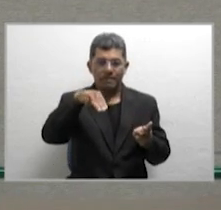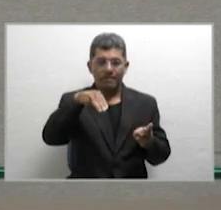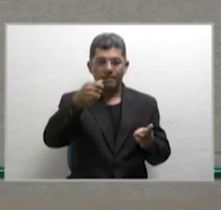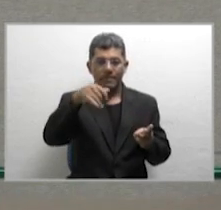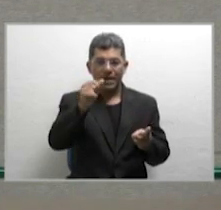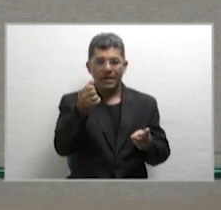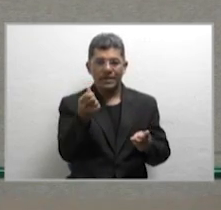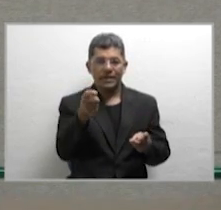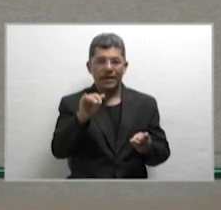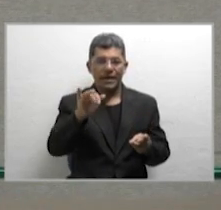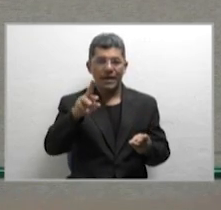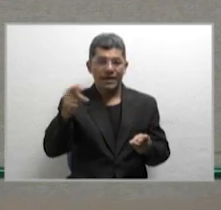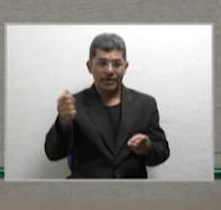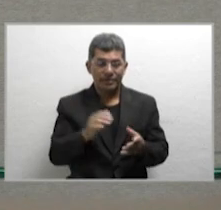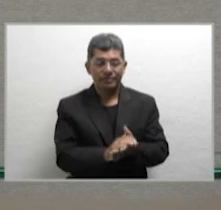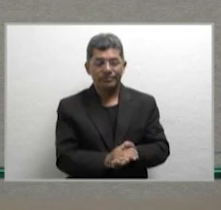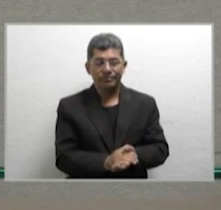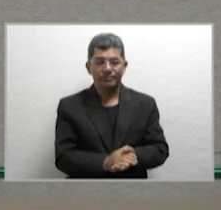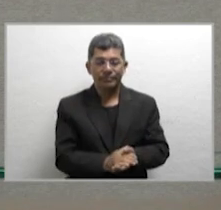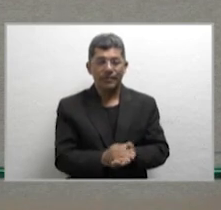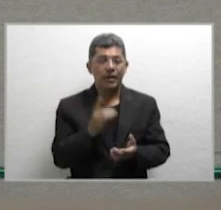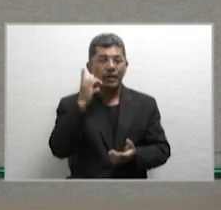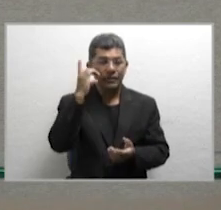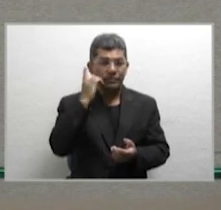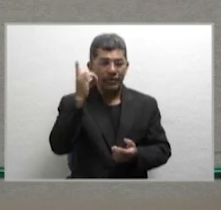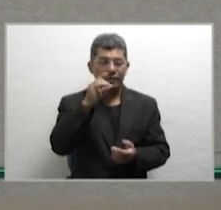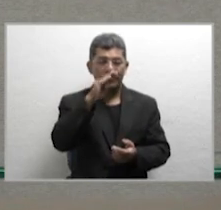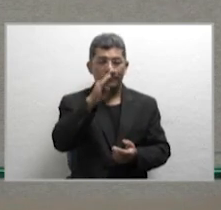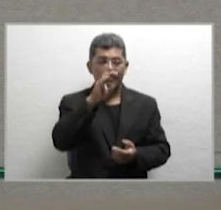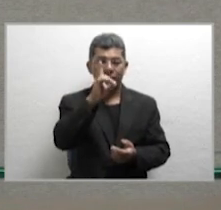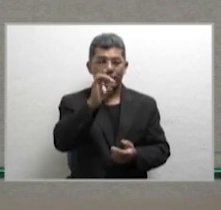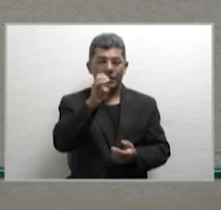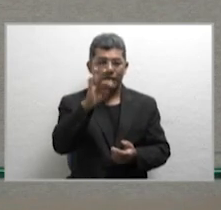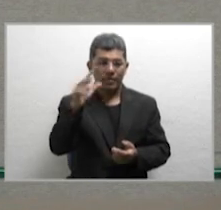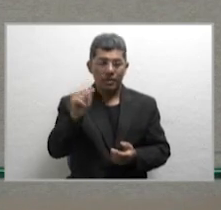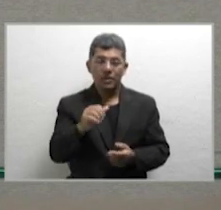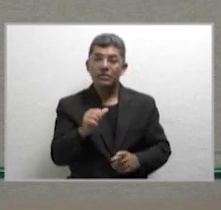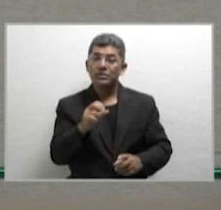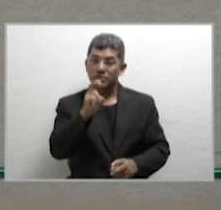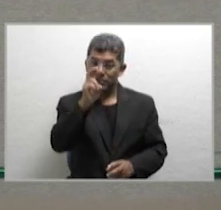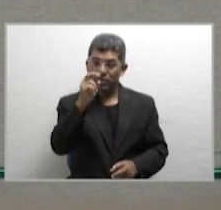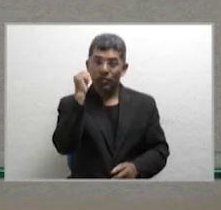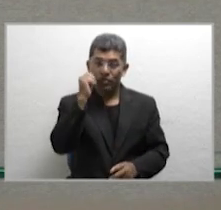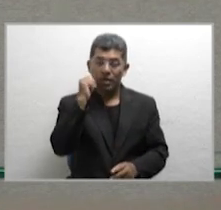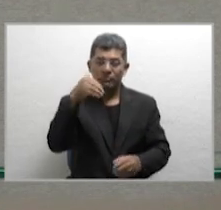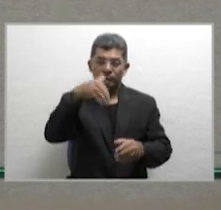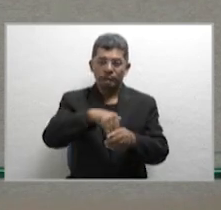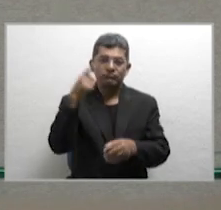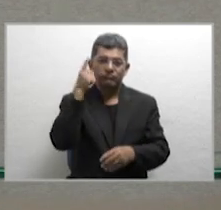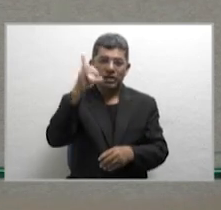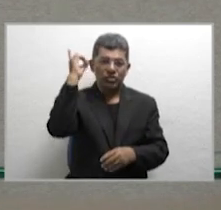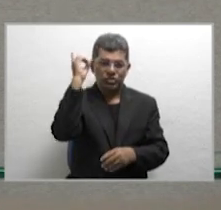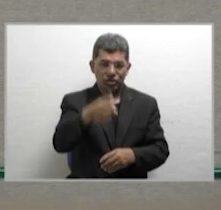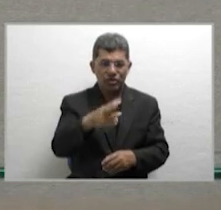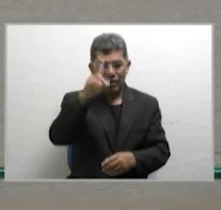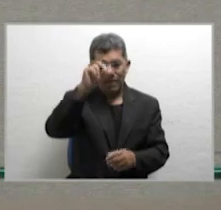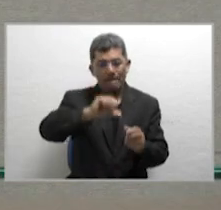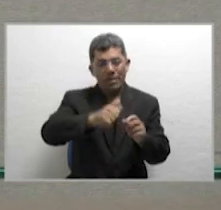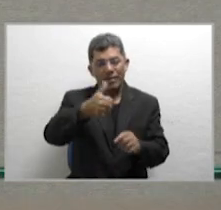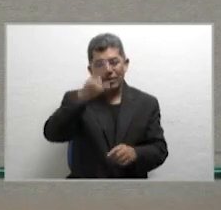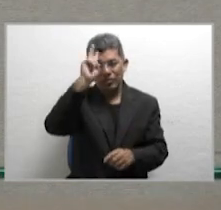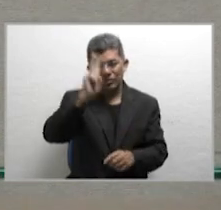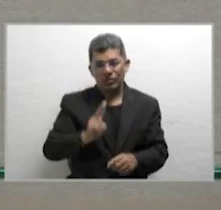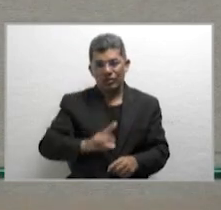a deputada Débora, são 5 mulheres eleitas diretamente. É a primeira vez na história do